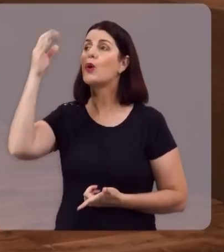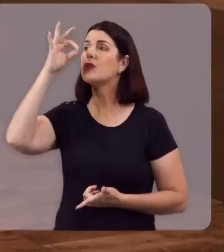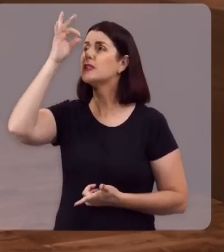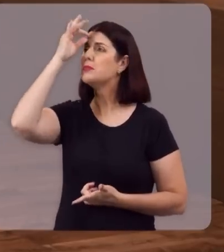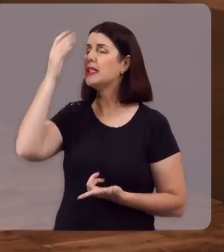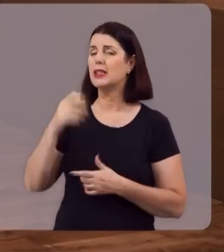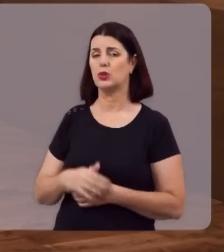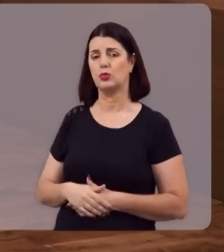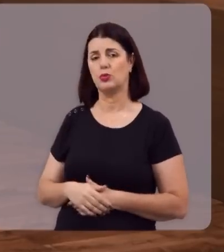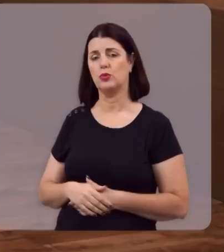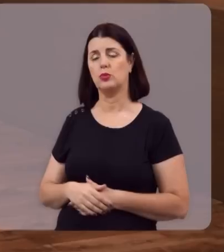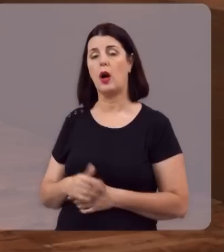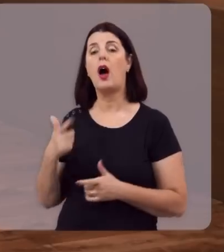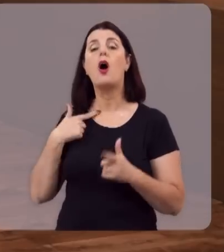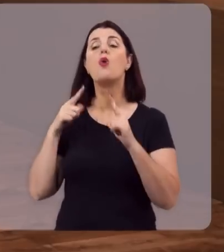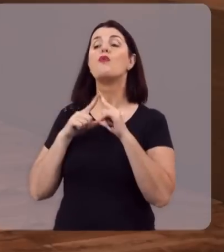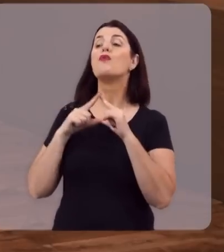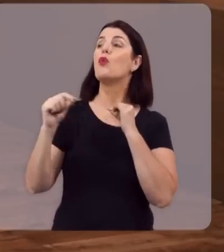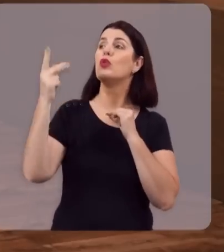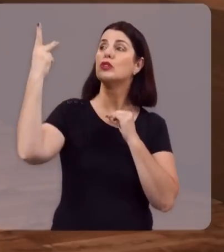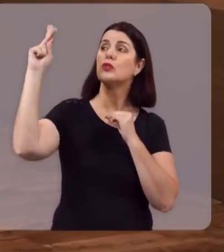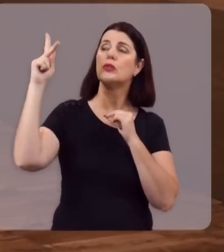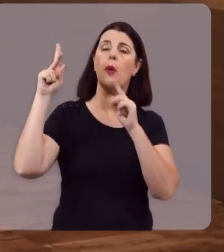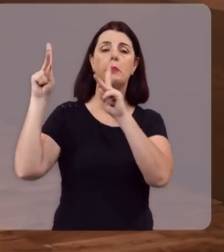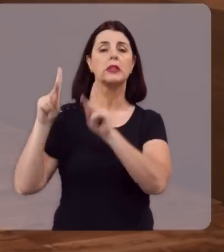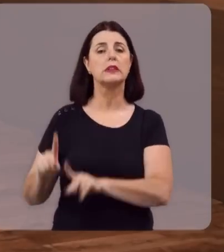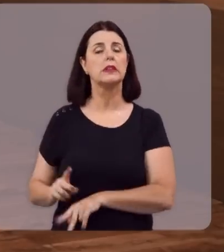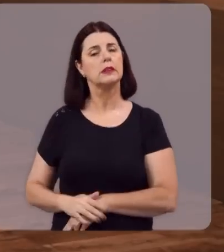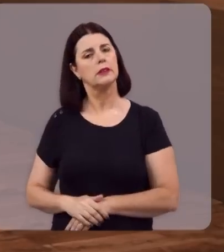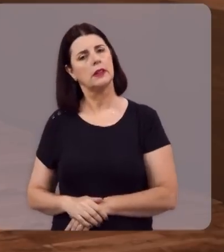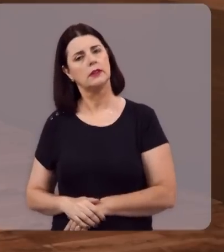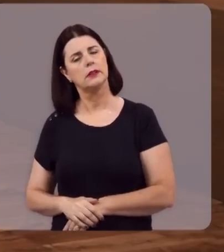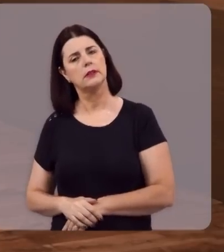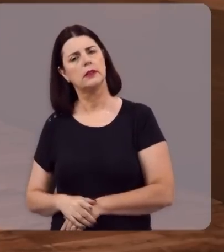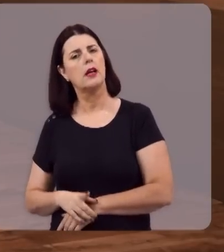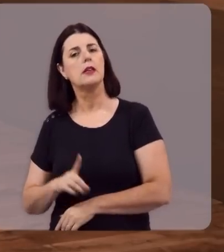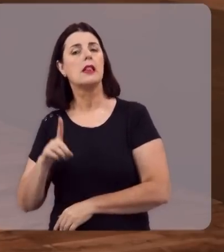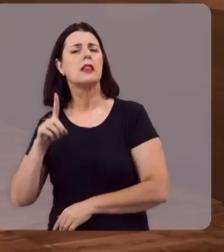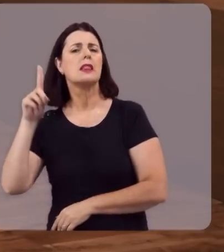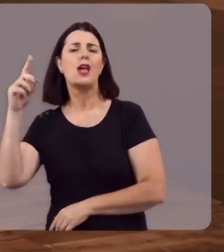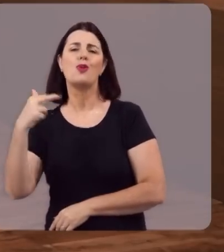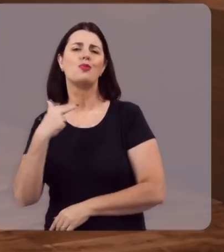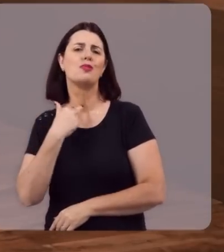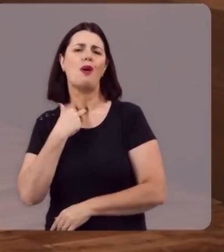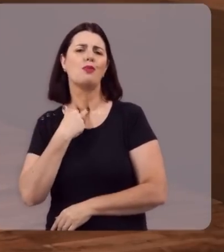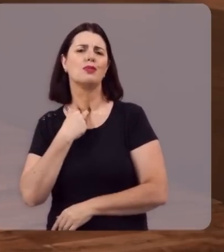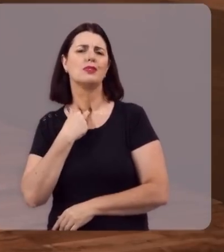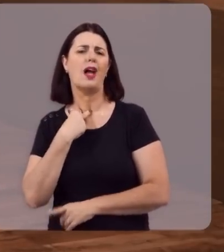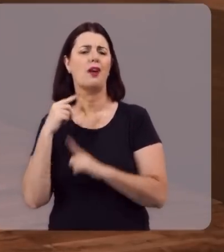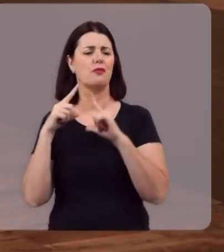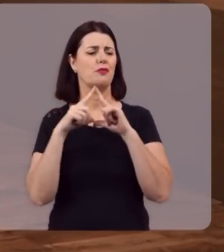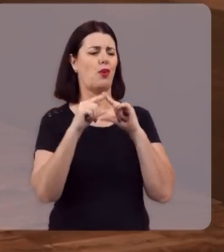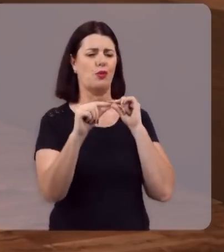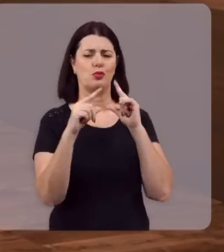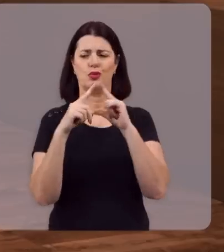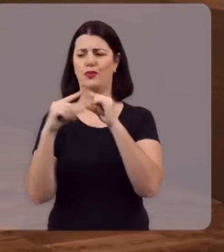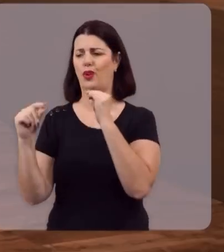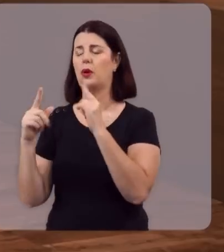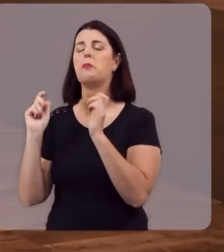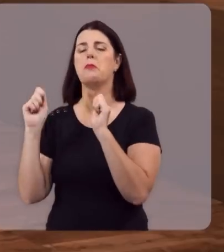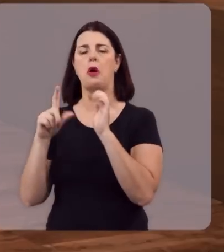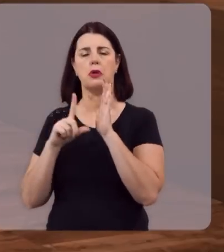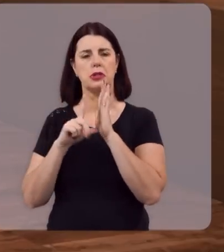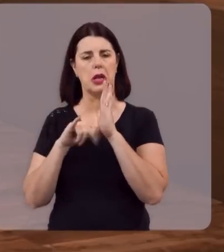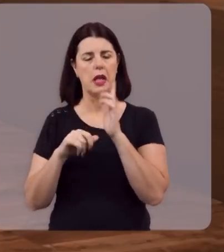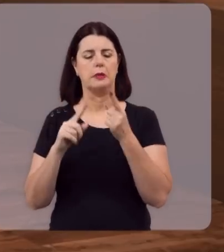do teu espírito para onde fugirei da tua face esse Deus é inescapável você pode fugir